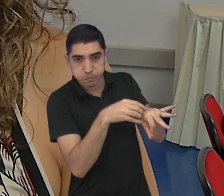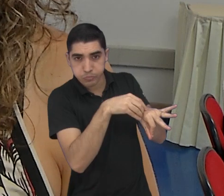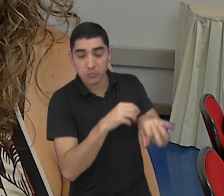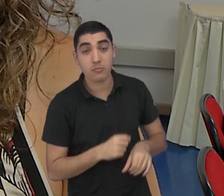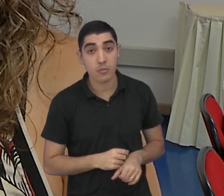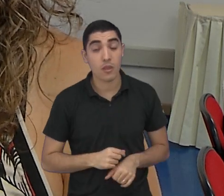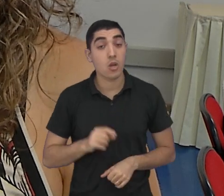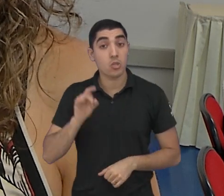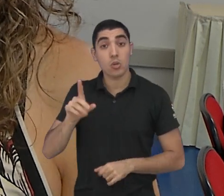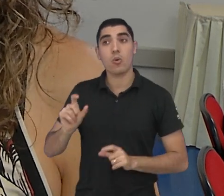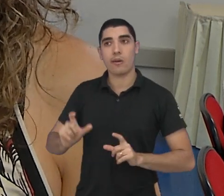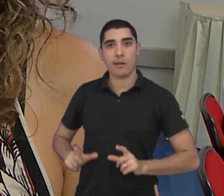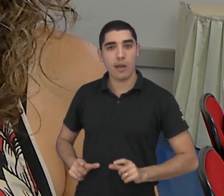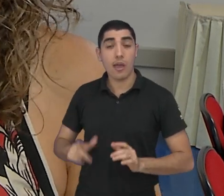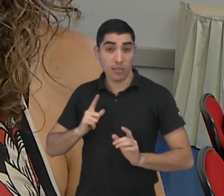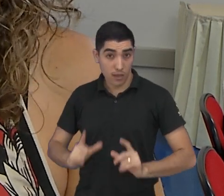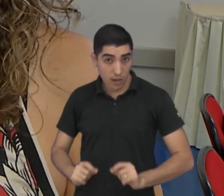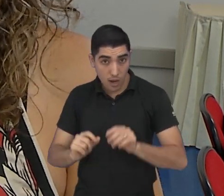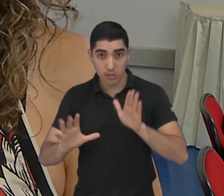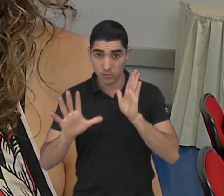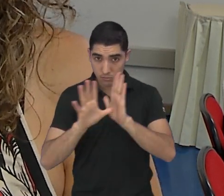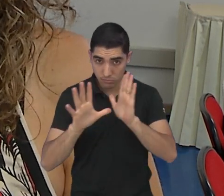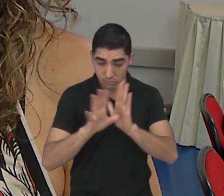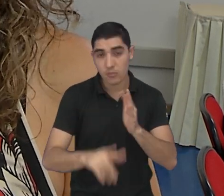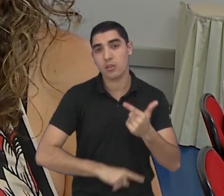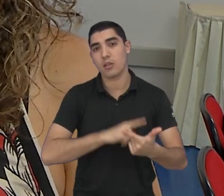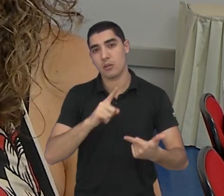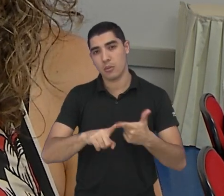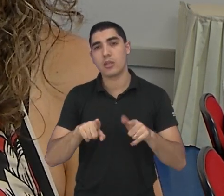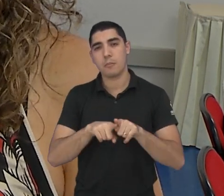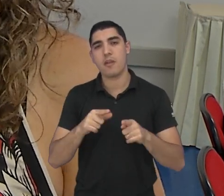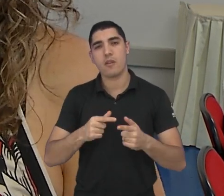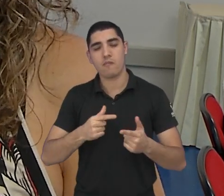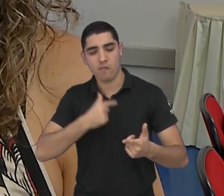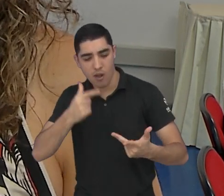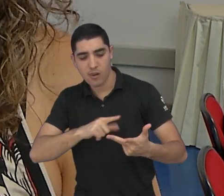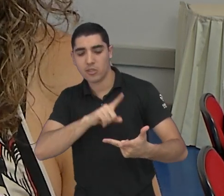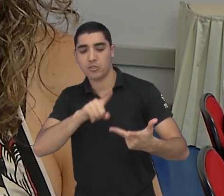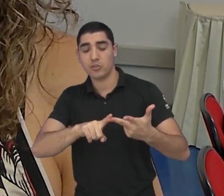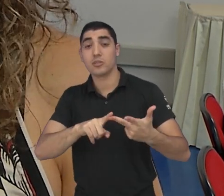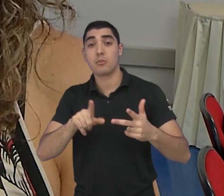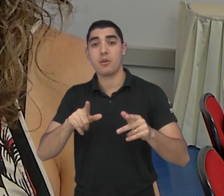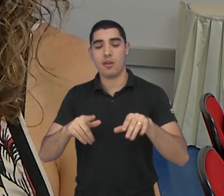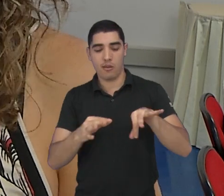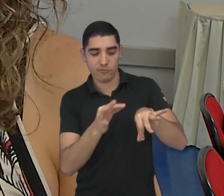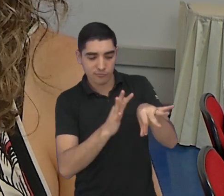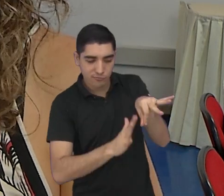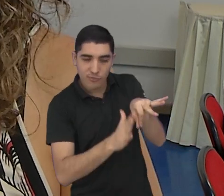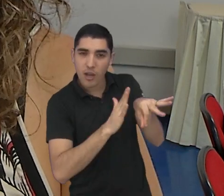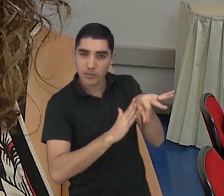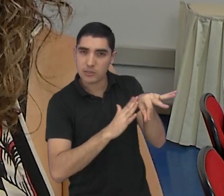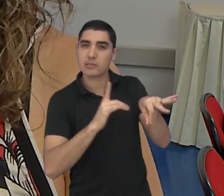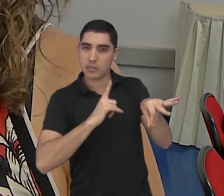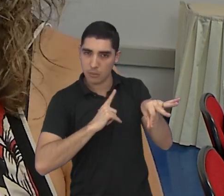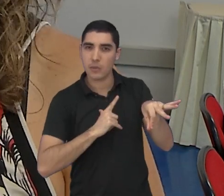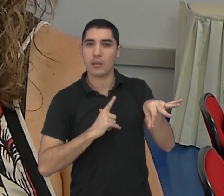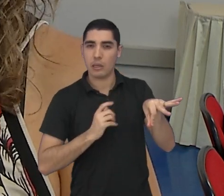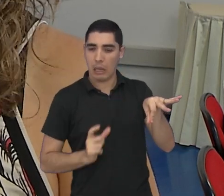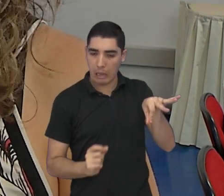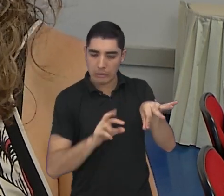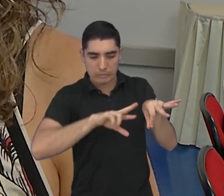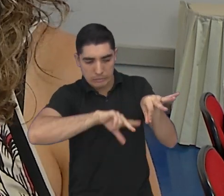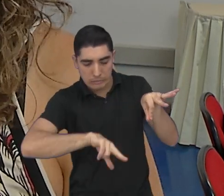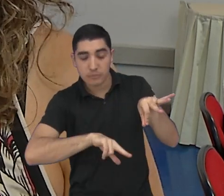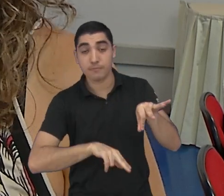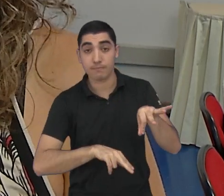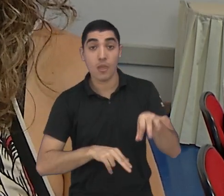o câncer de colo de útero, como o câncer de pênis, o câncer de orofaringe, vulva e vagina, e canal anal